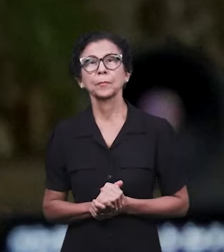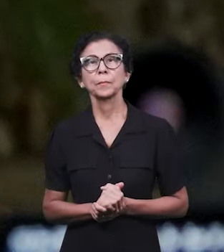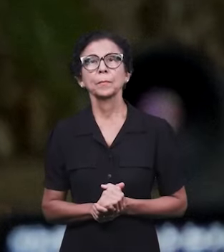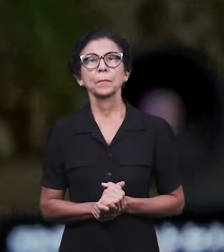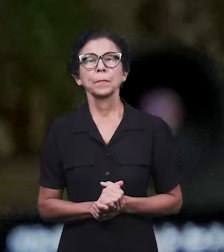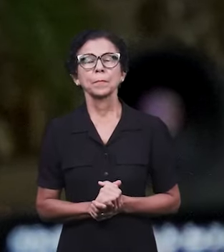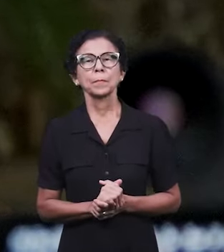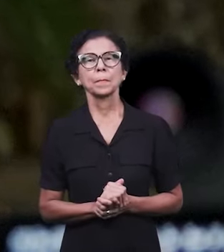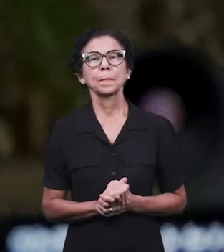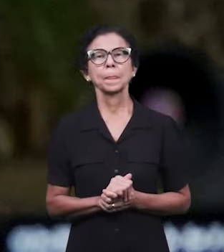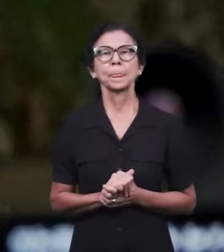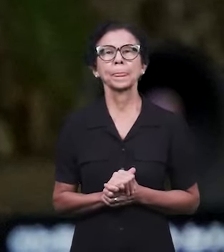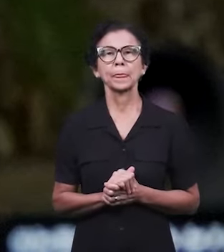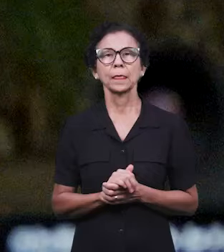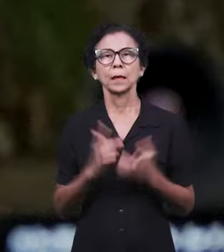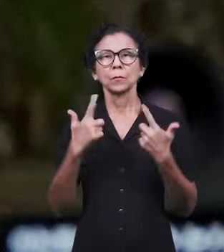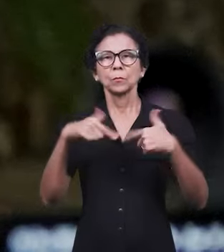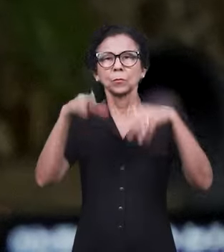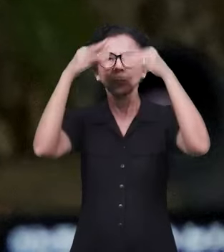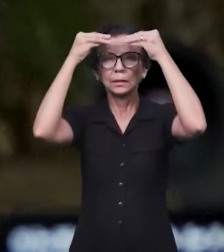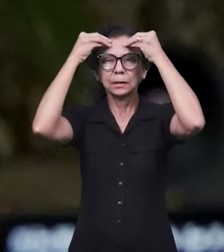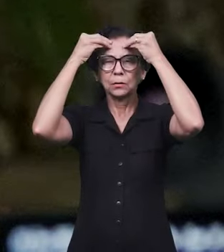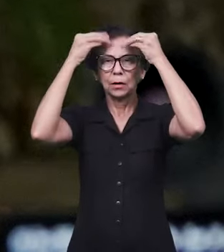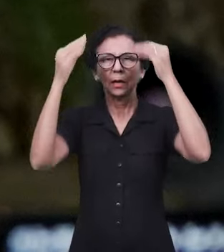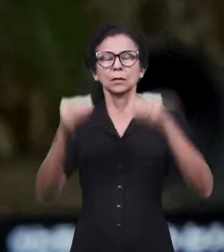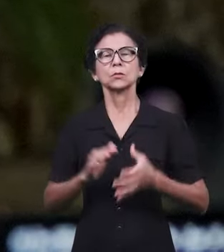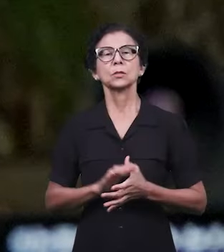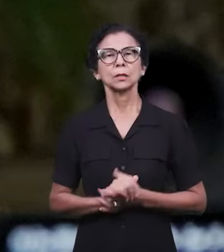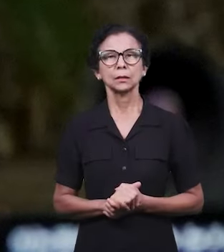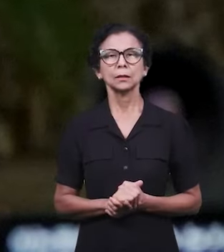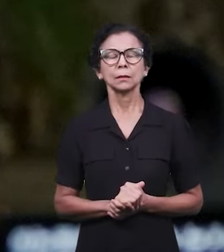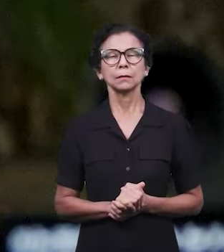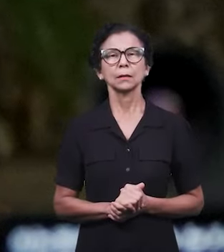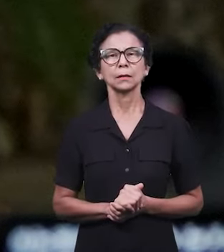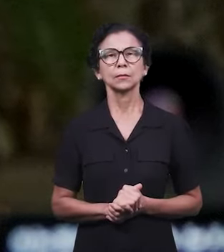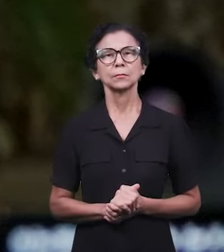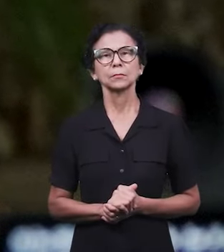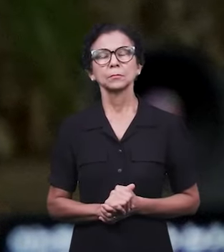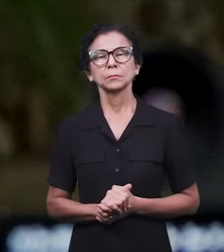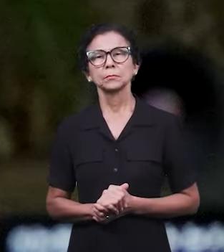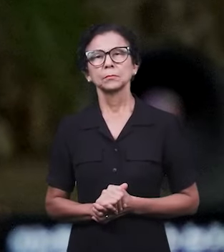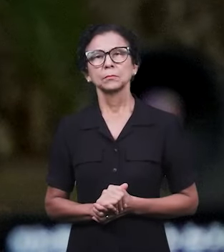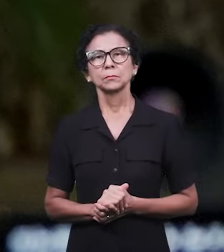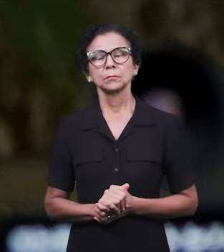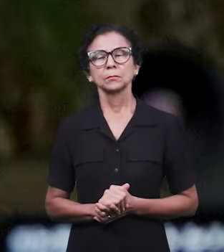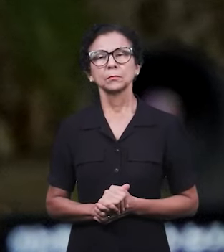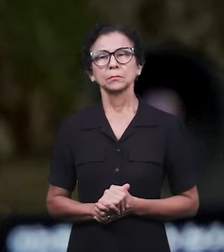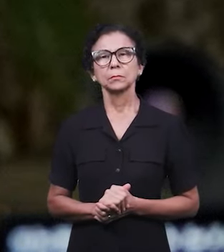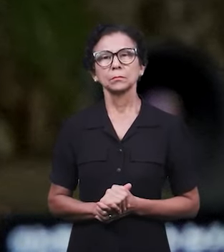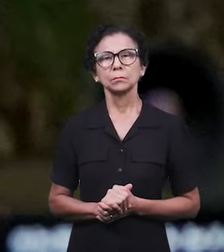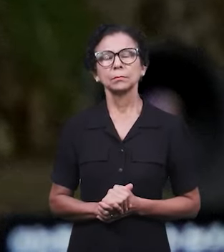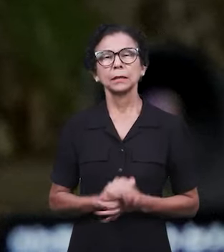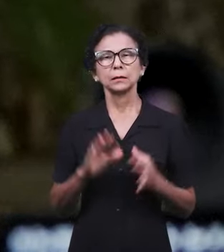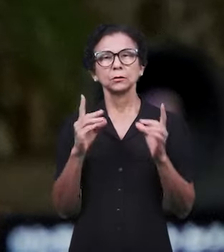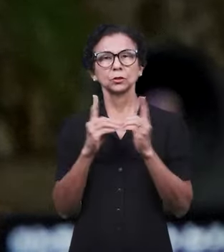classes, mas também adequamos e flexibilizamos as demais perguntas, para que também não fique algo